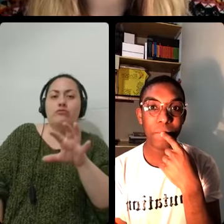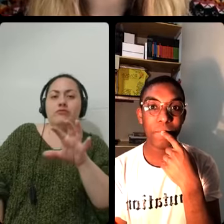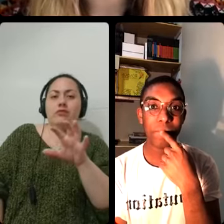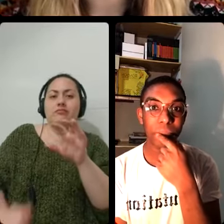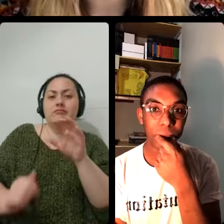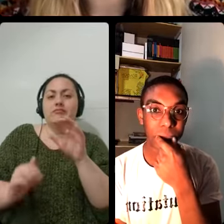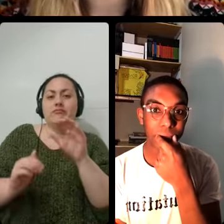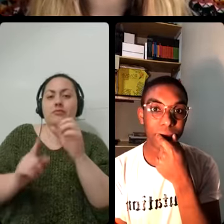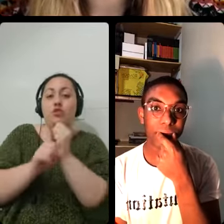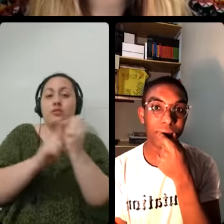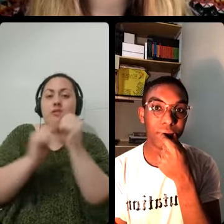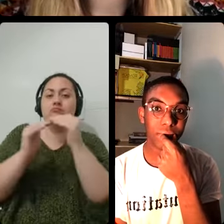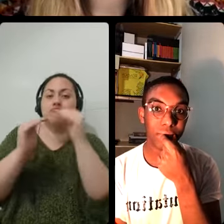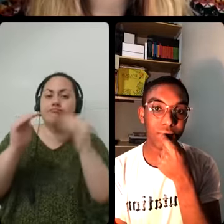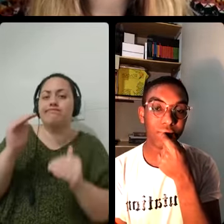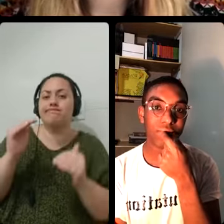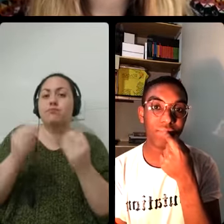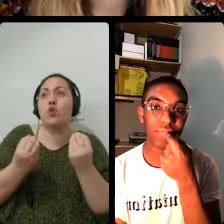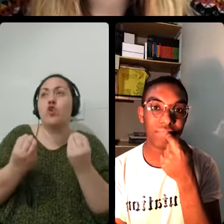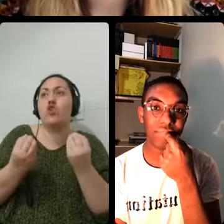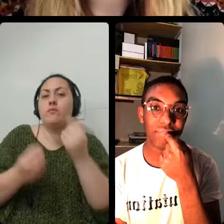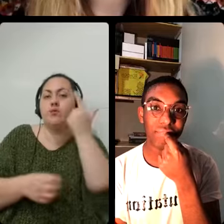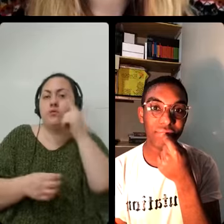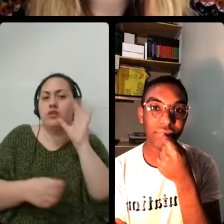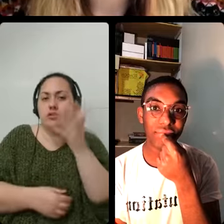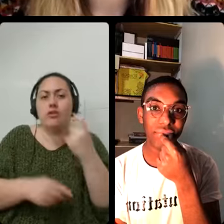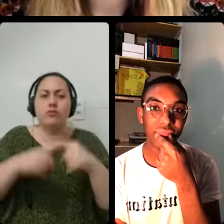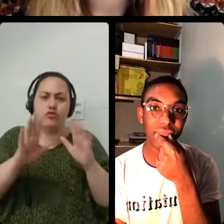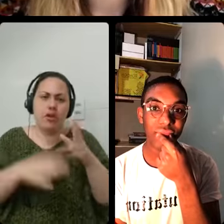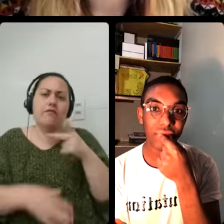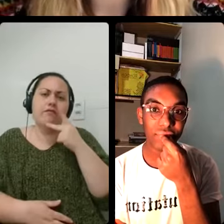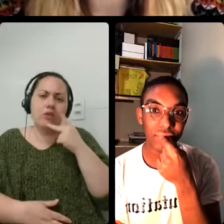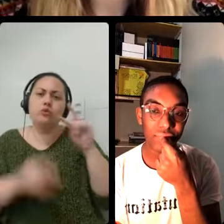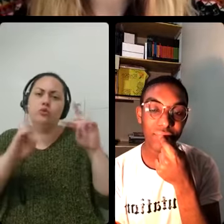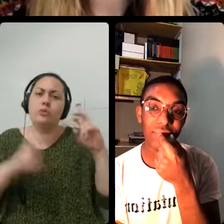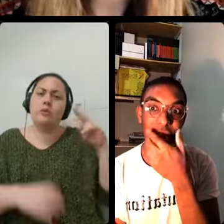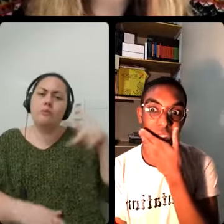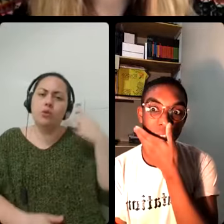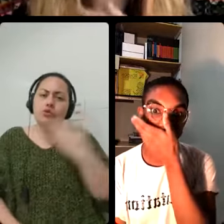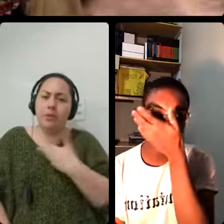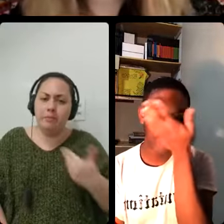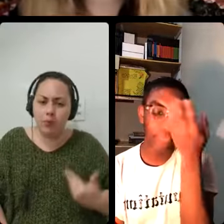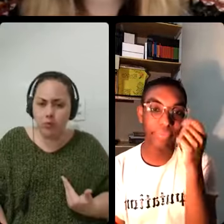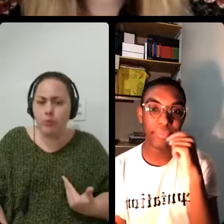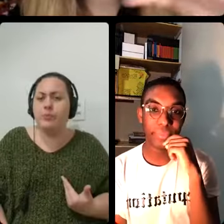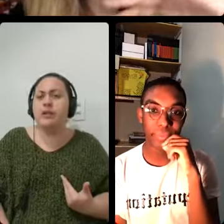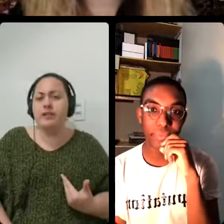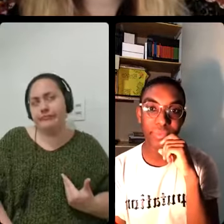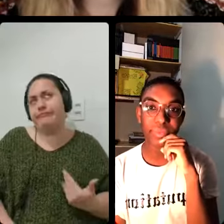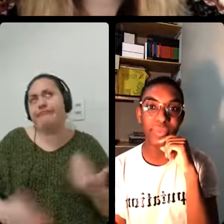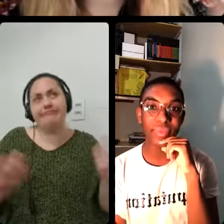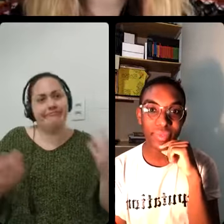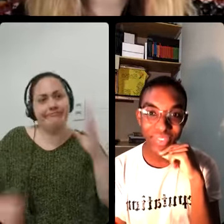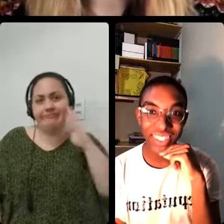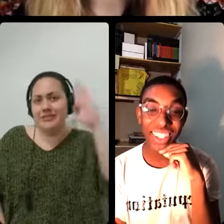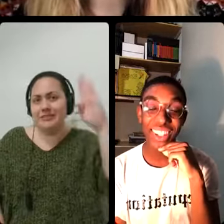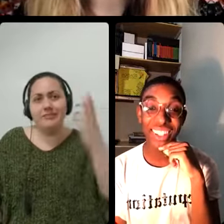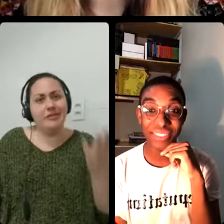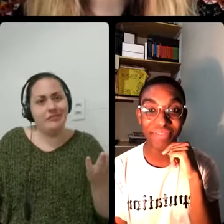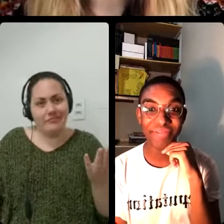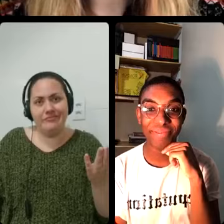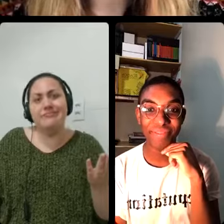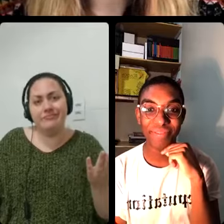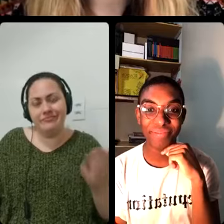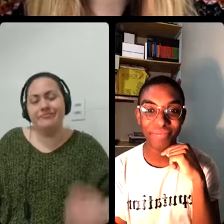ser as vias. Eu acho que a gente falou bastante sobre a questão das políticas públicas, né, como isso é fundamental, assim, né,